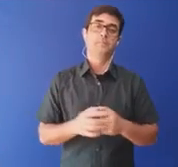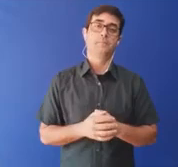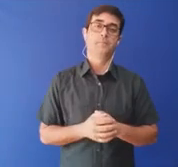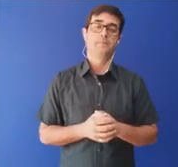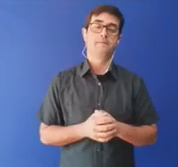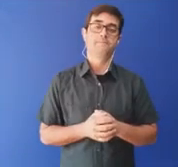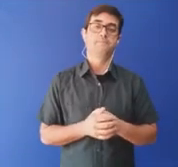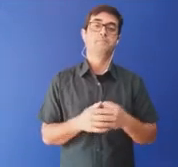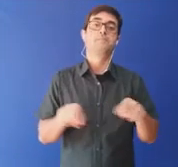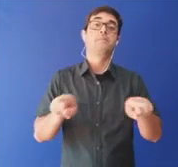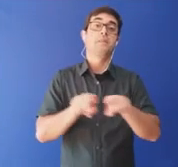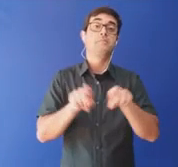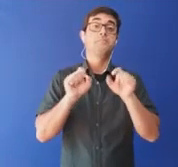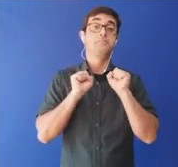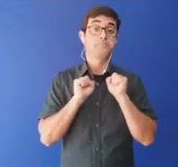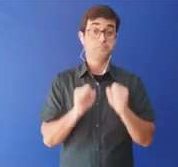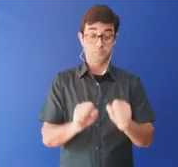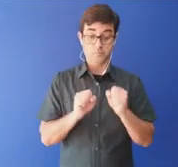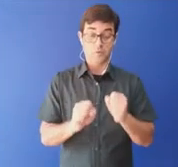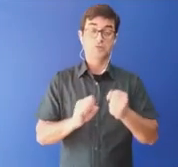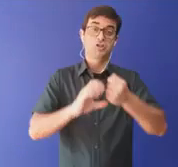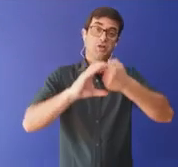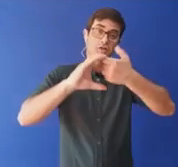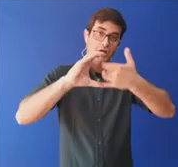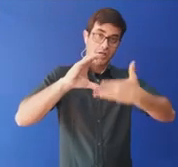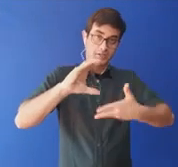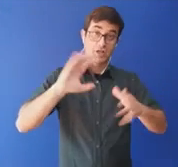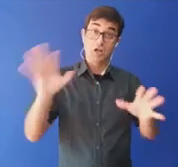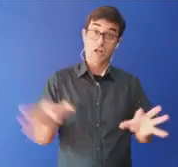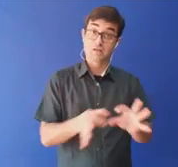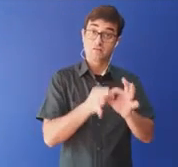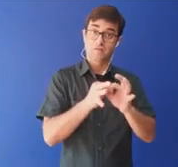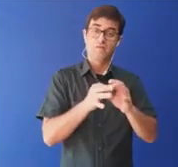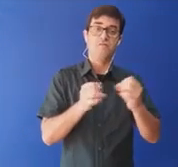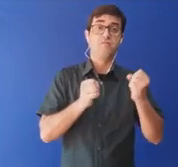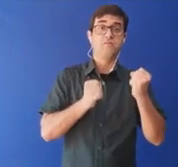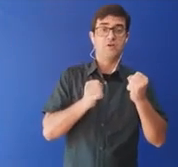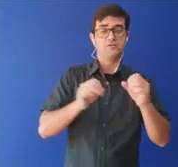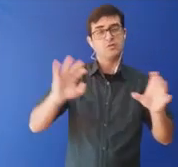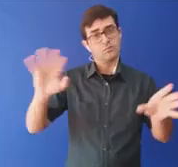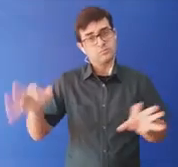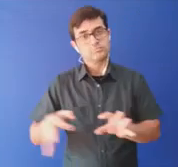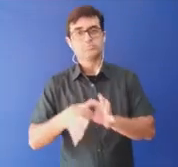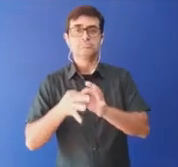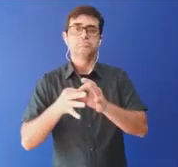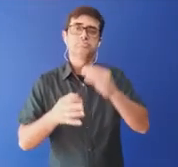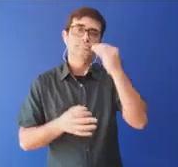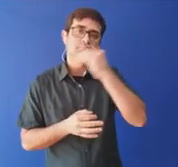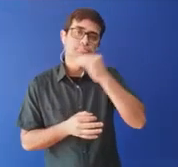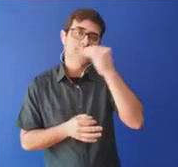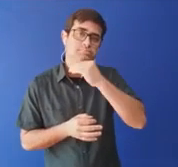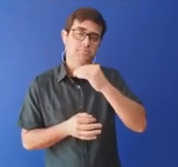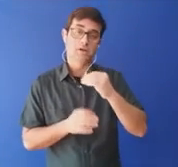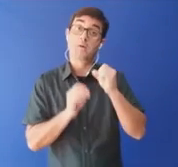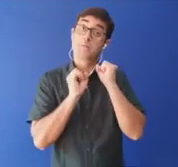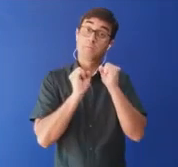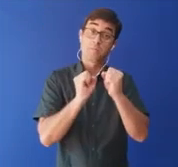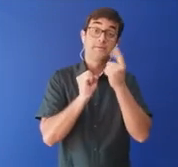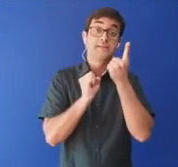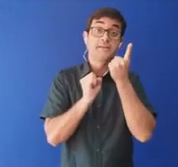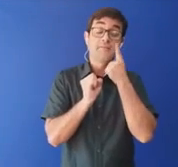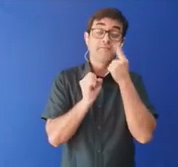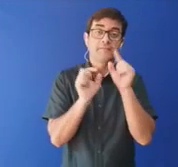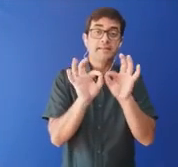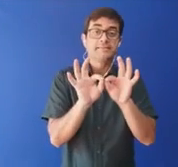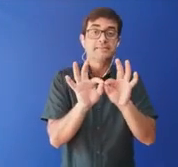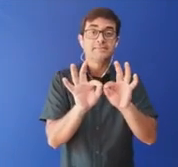compartilhado. E isso pode ser característico de uma ligação forte ou de uma ligação fraca. E isso